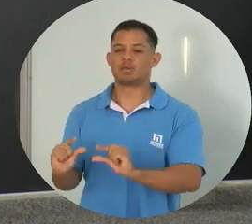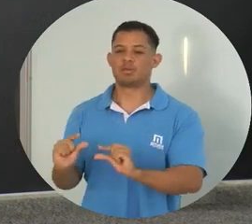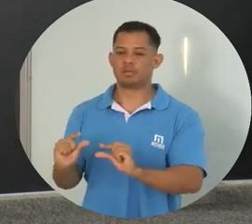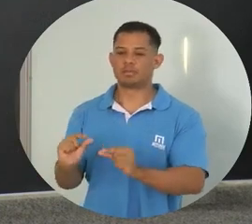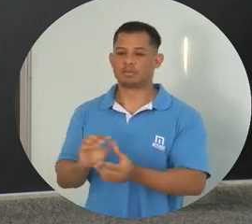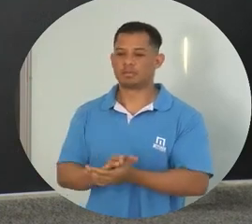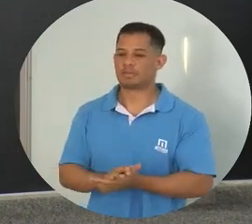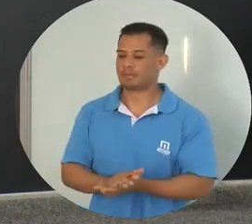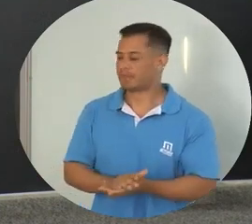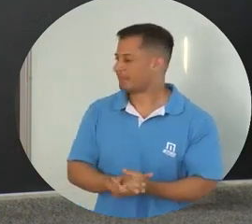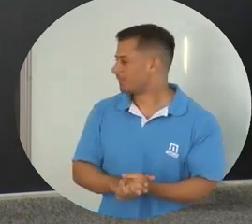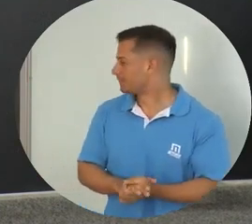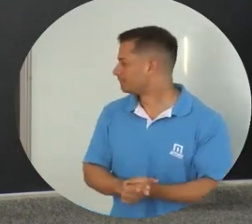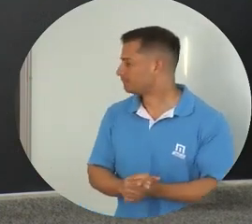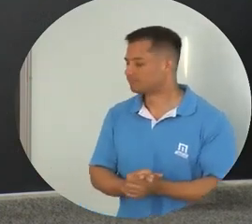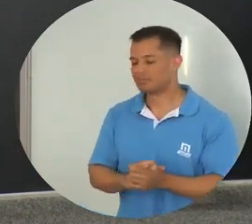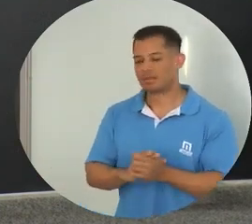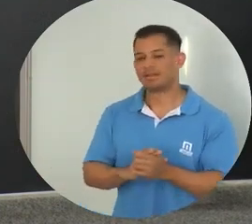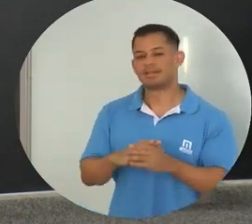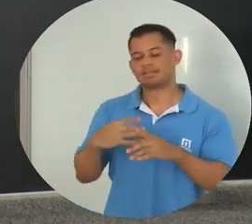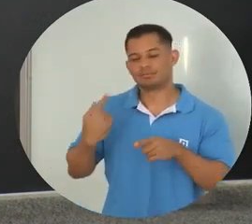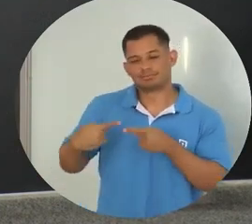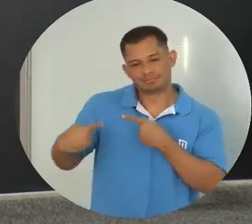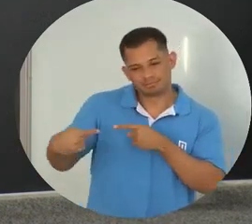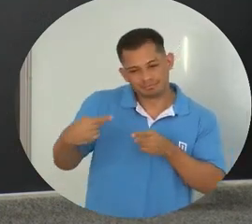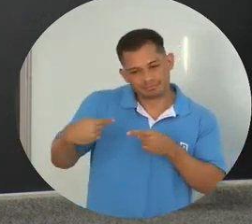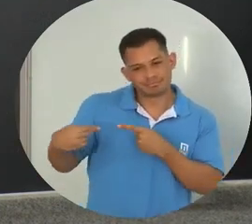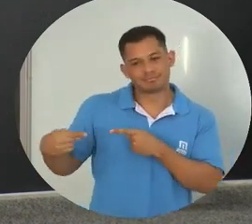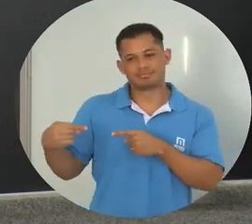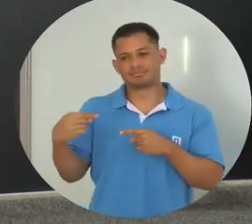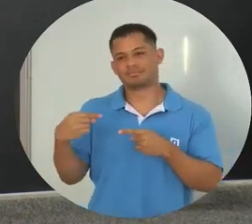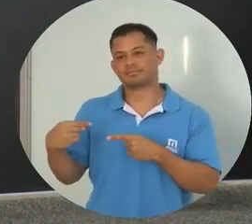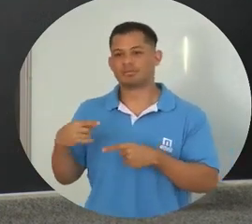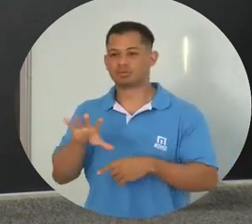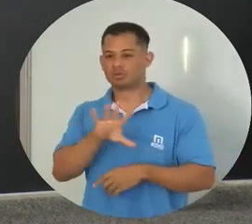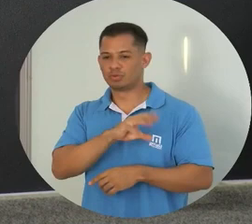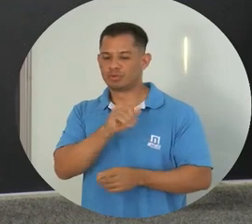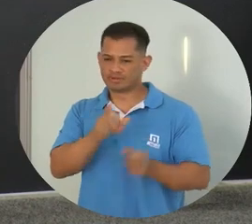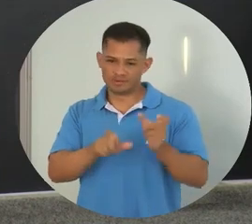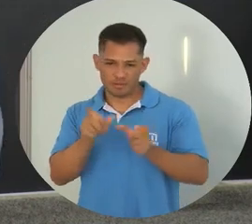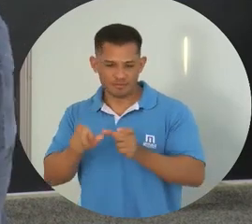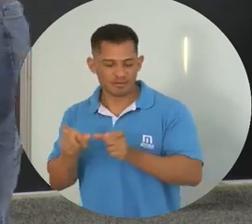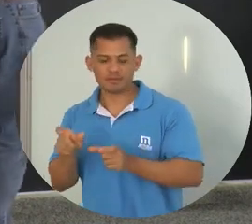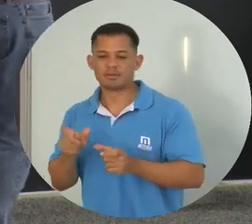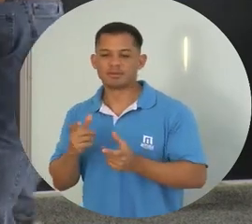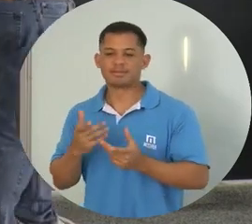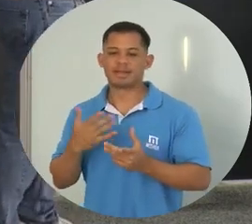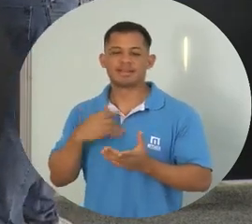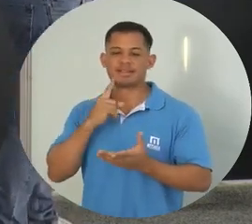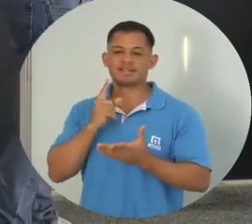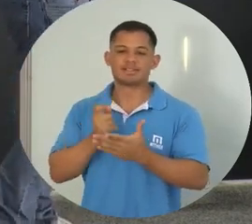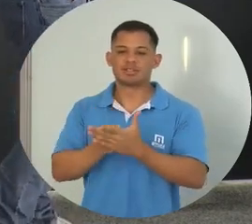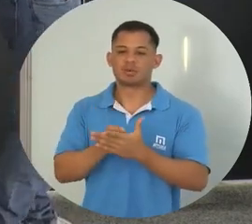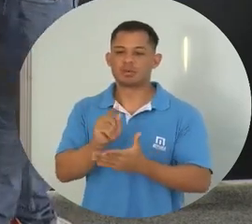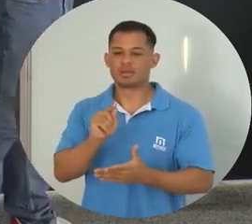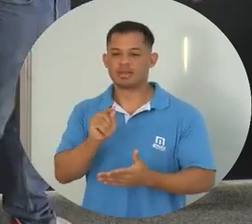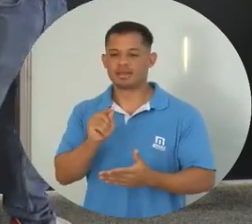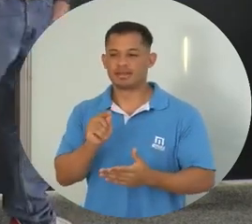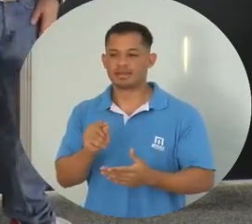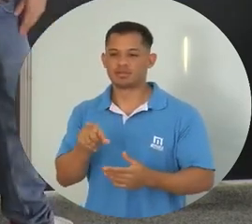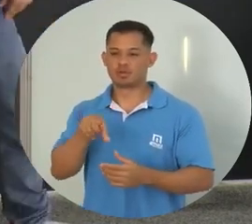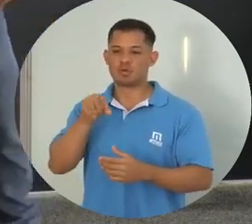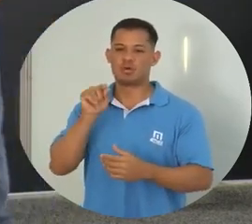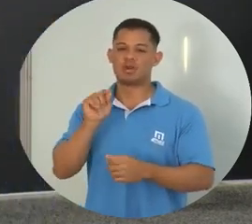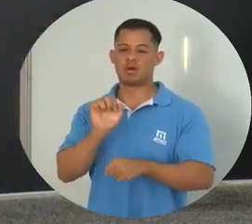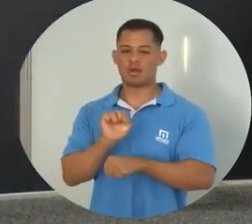fim, várias discussões também de todos os envolvidos, acabou por adotar o repouso, mas era algo